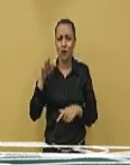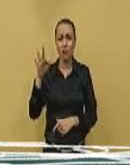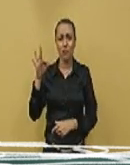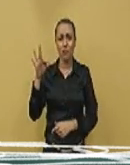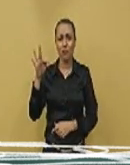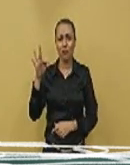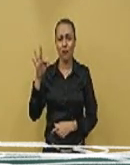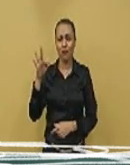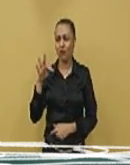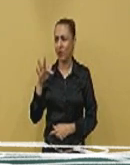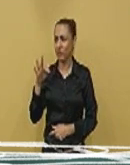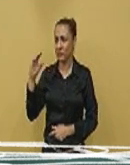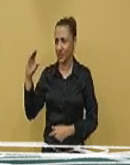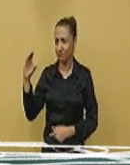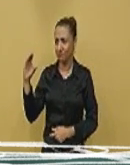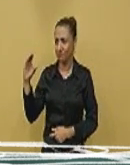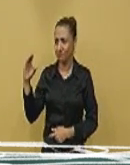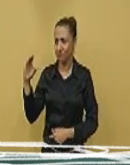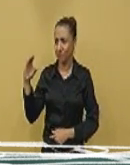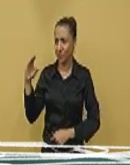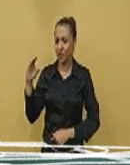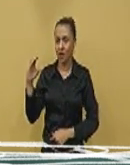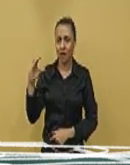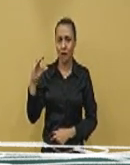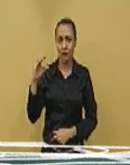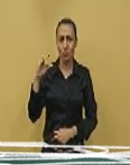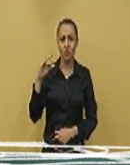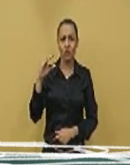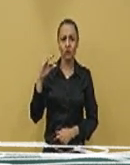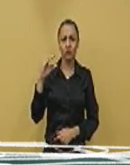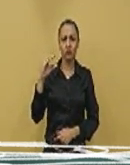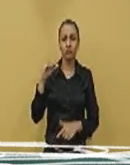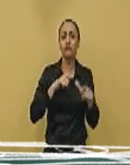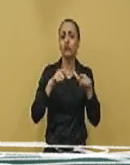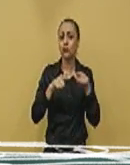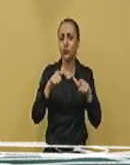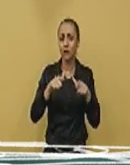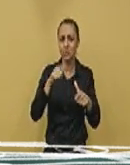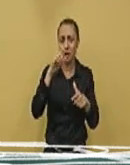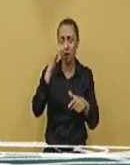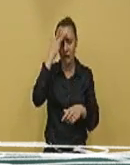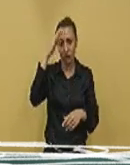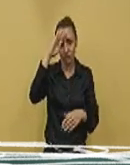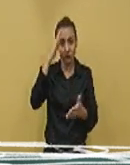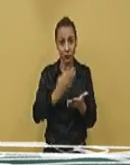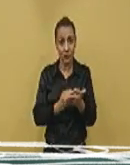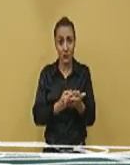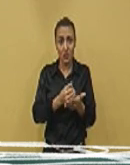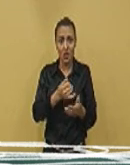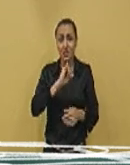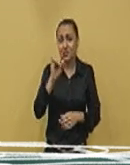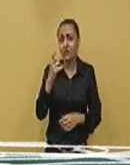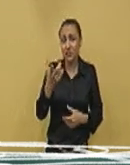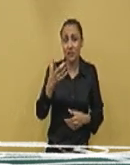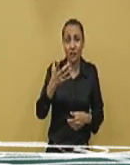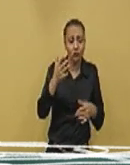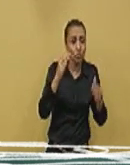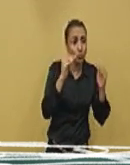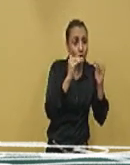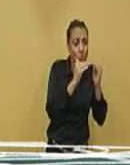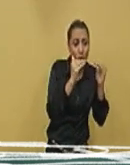com pessoas que não fazem parte, não estão combinando com a sua meta, com o seu projeto